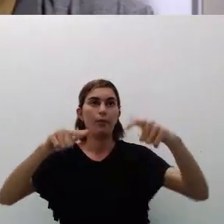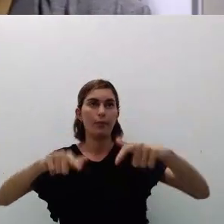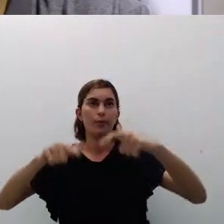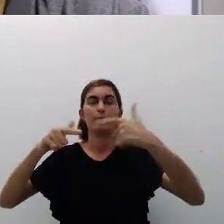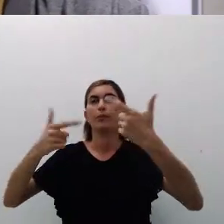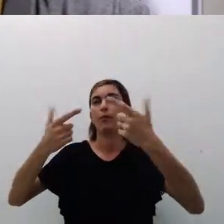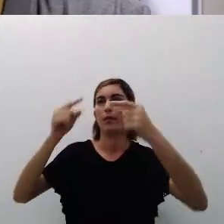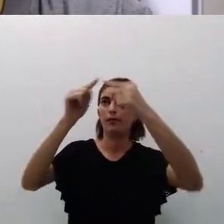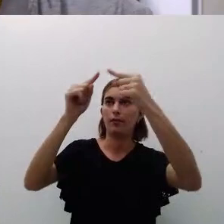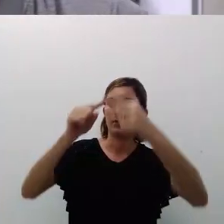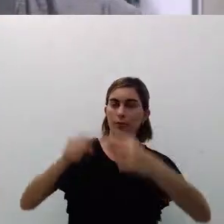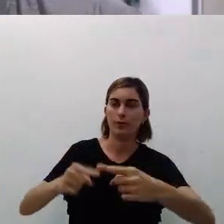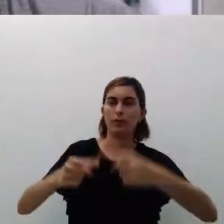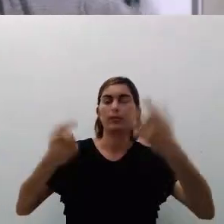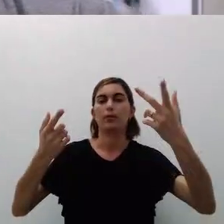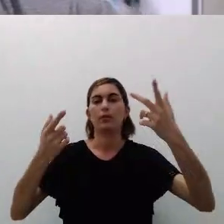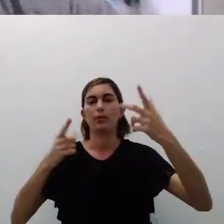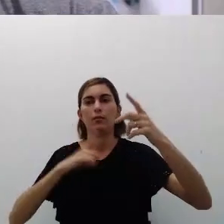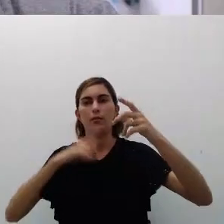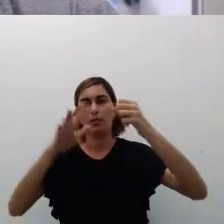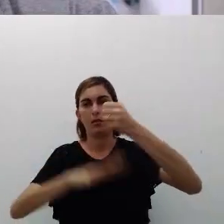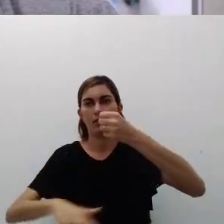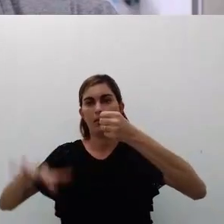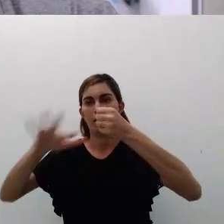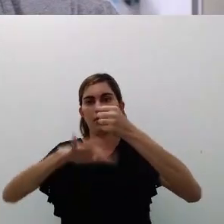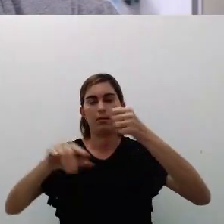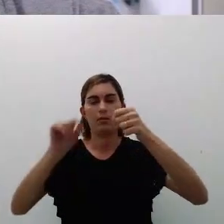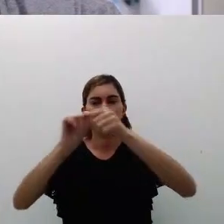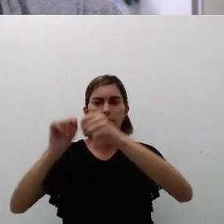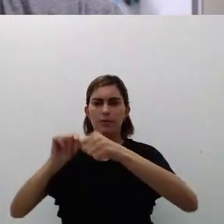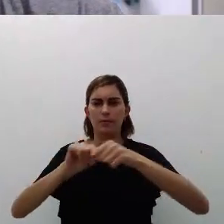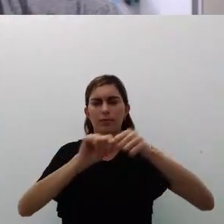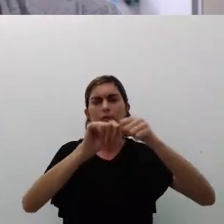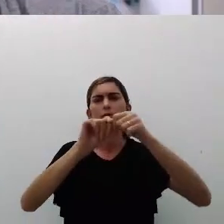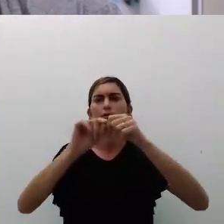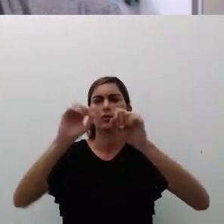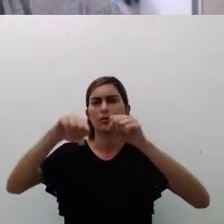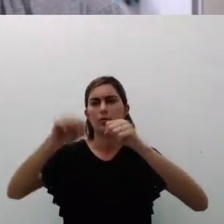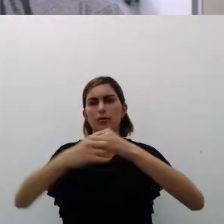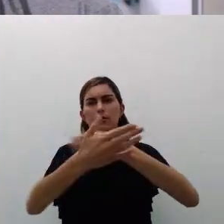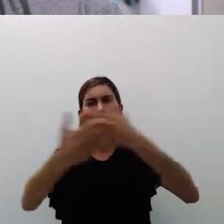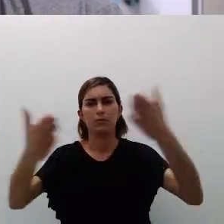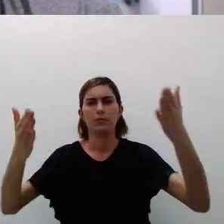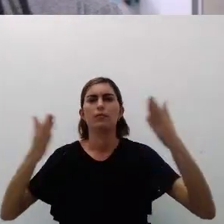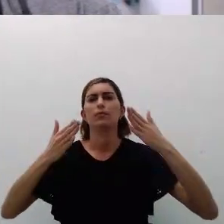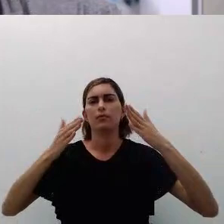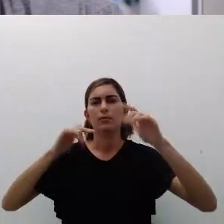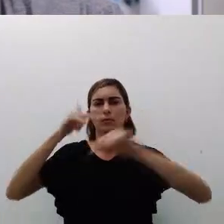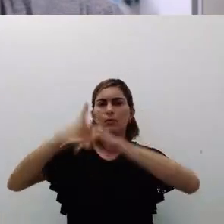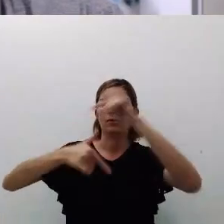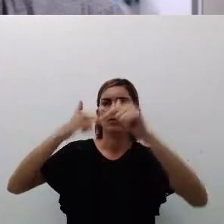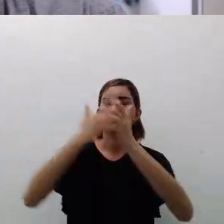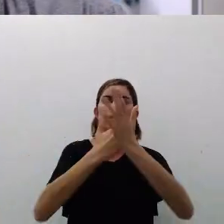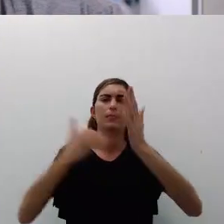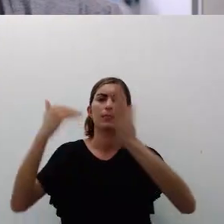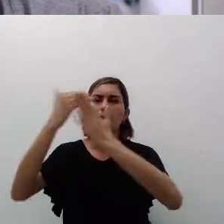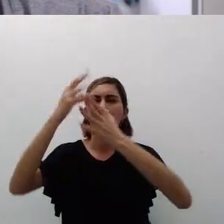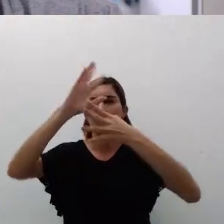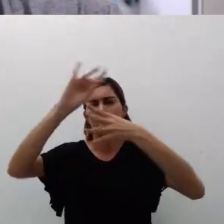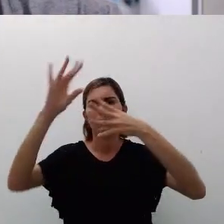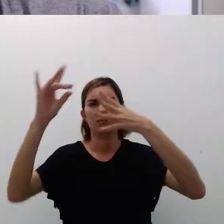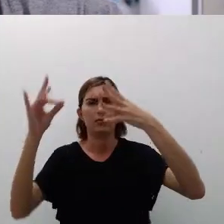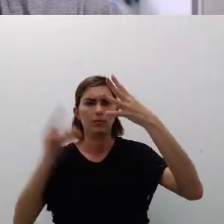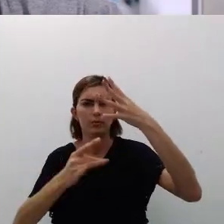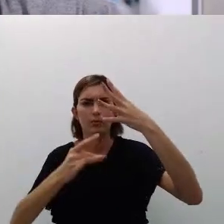que ele vai ocupar, aí sim você trabalha mais o detalhamento, sombreamento,